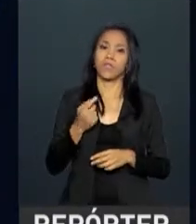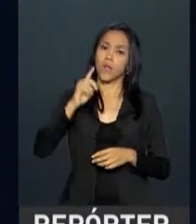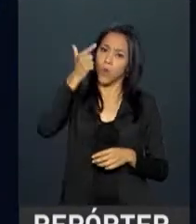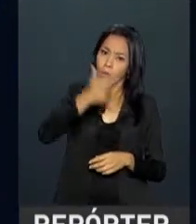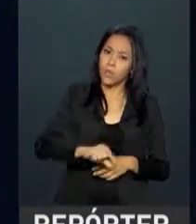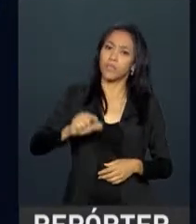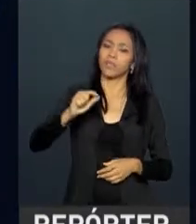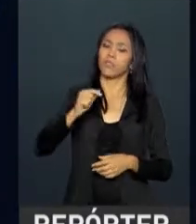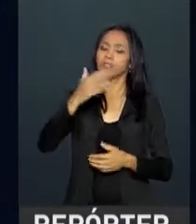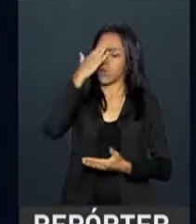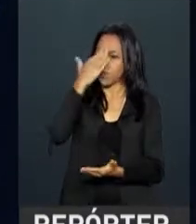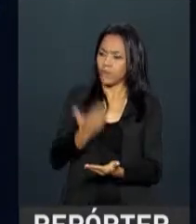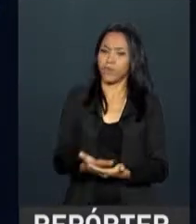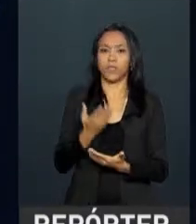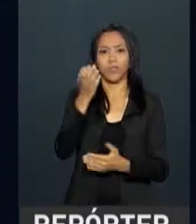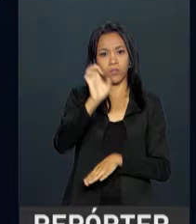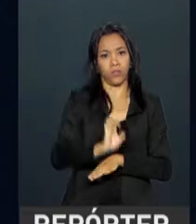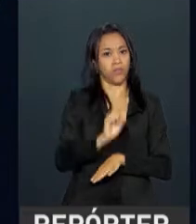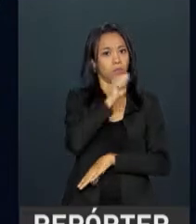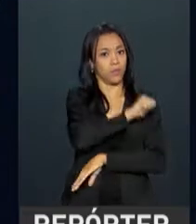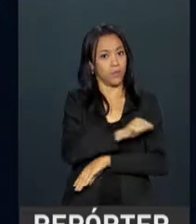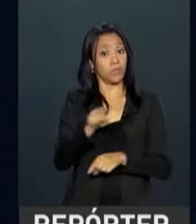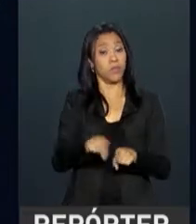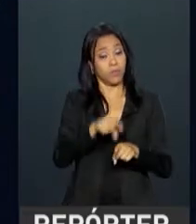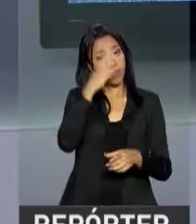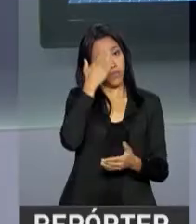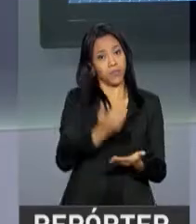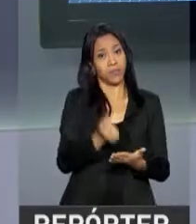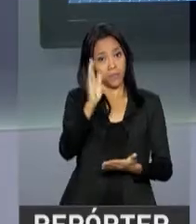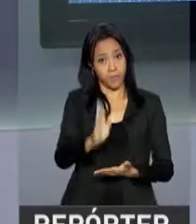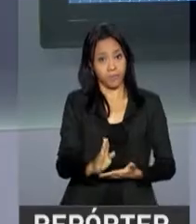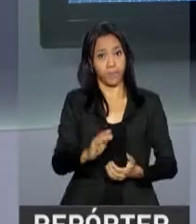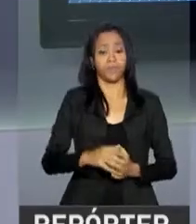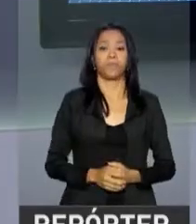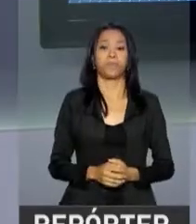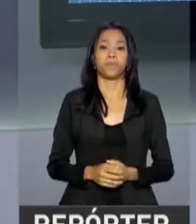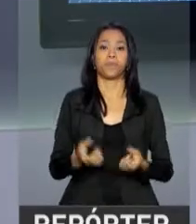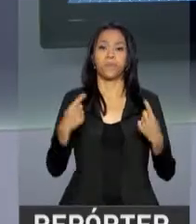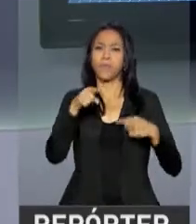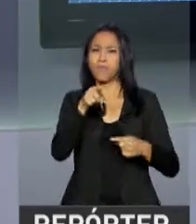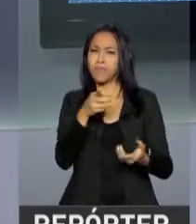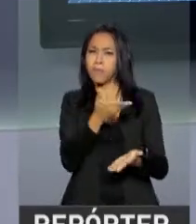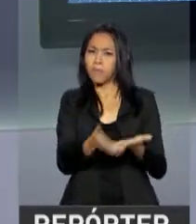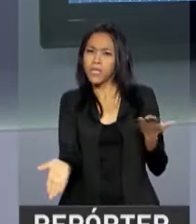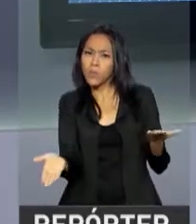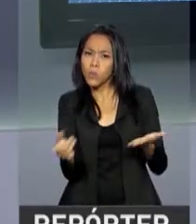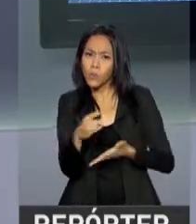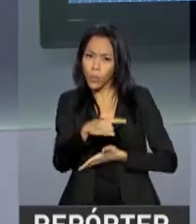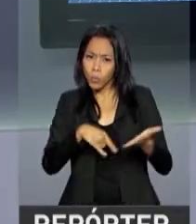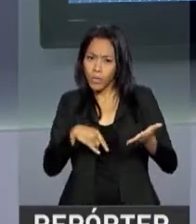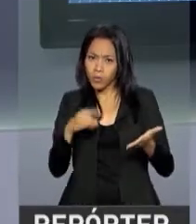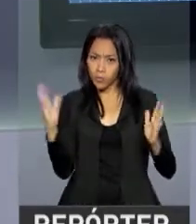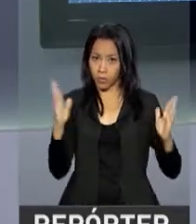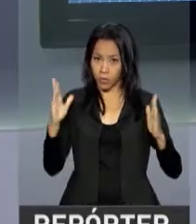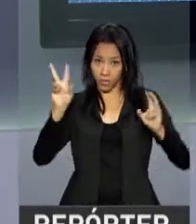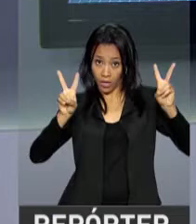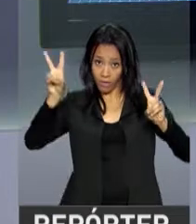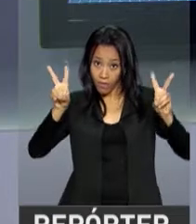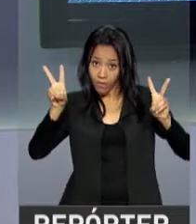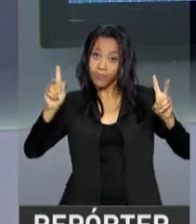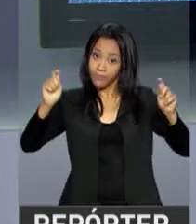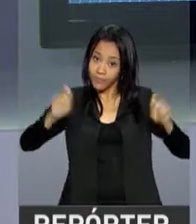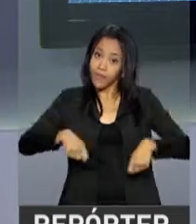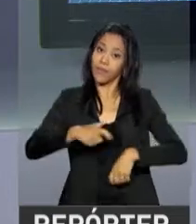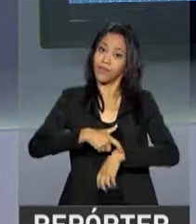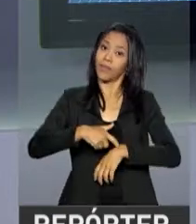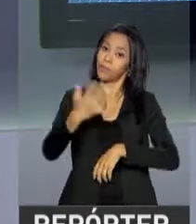confiança no Rio de Janeiro e no Brasil. Você perdeu algum documento no carnaval? ainda dá tempo